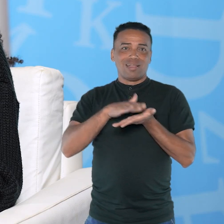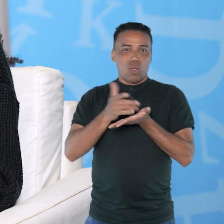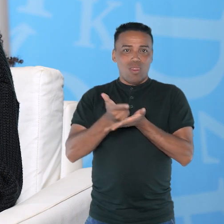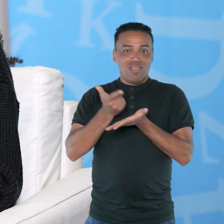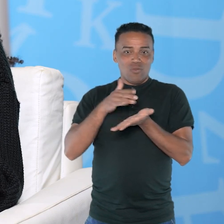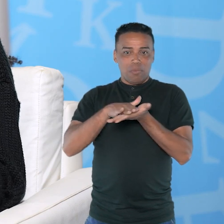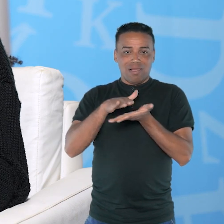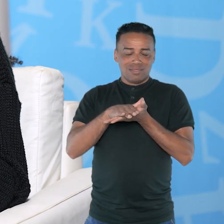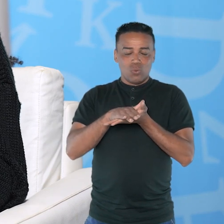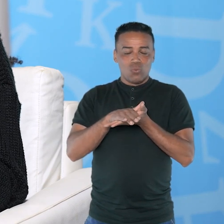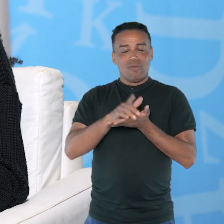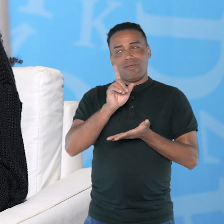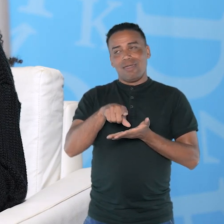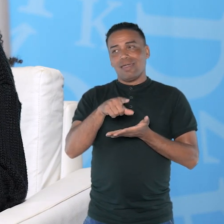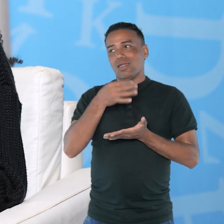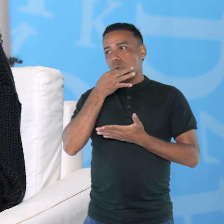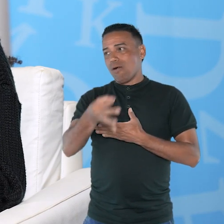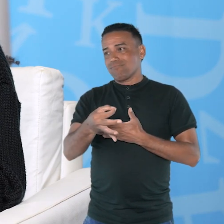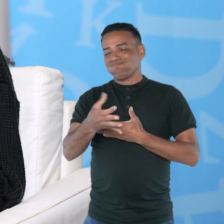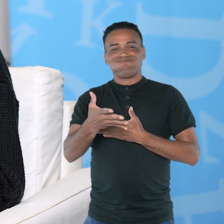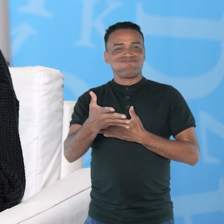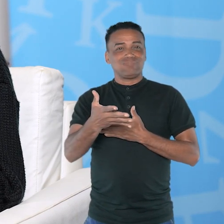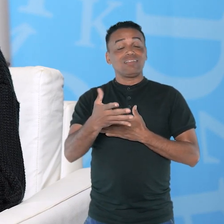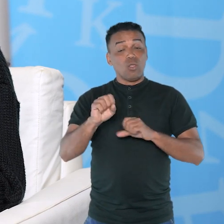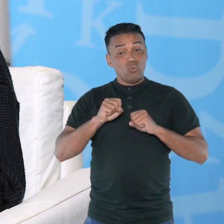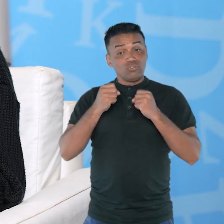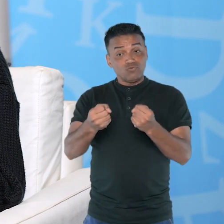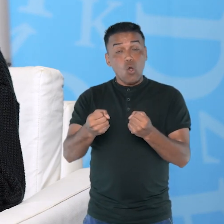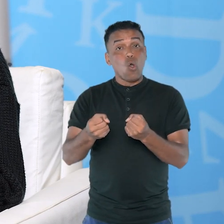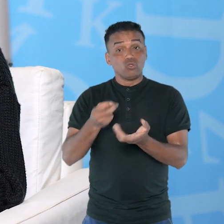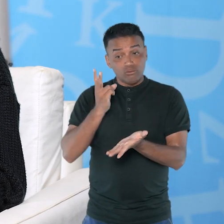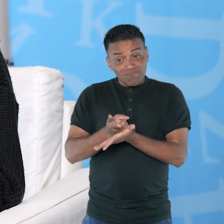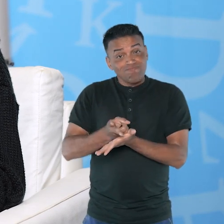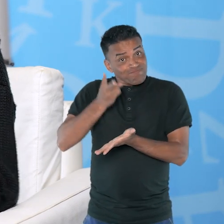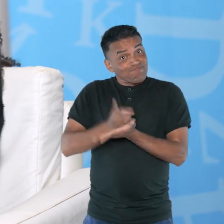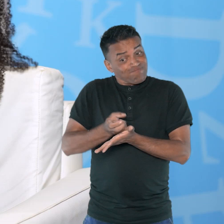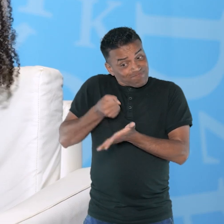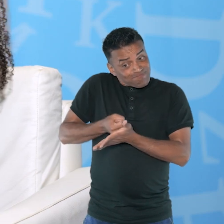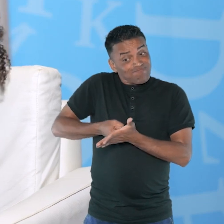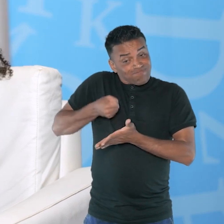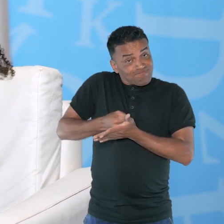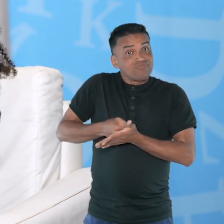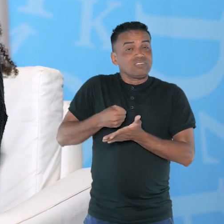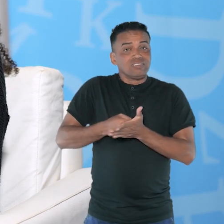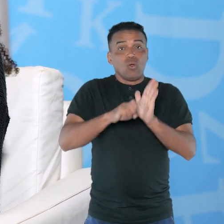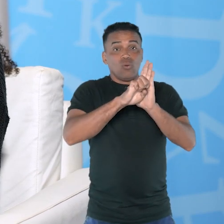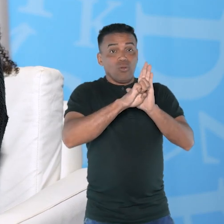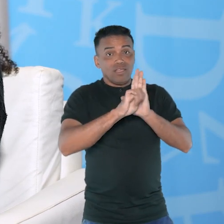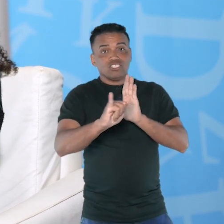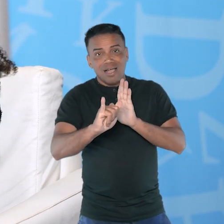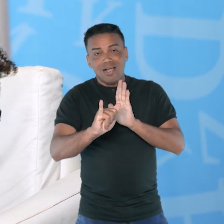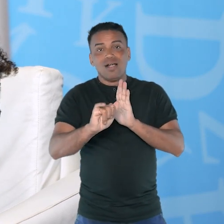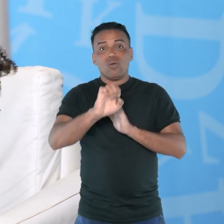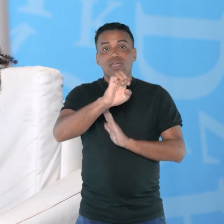que tem uma parte de um esforço da insistência também, que é de buscar esses editais de editoras